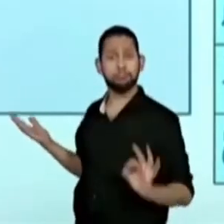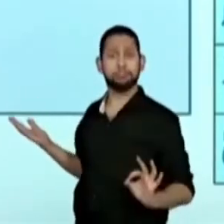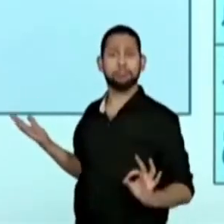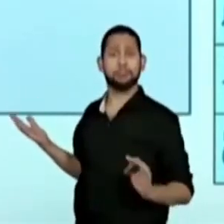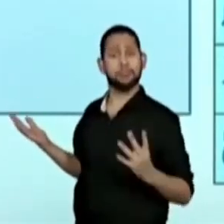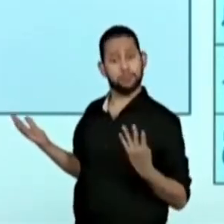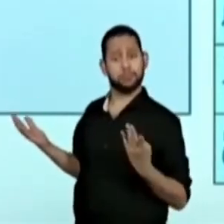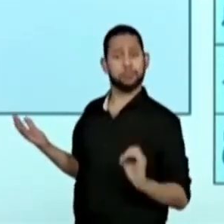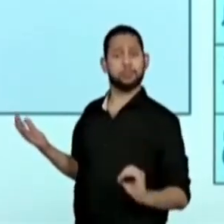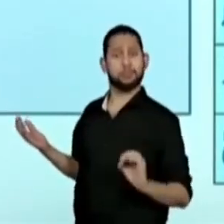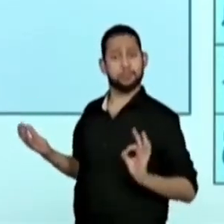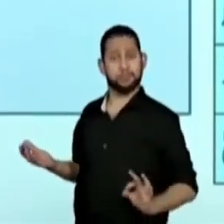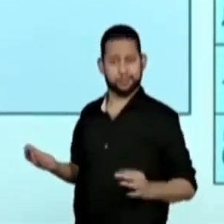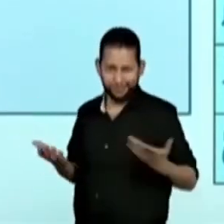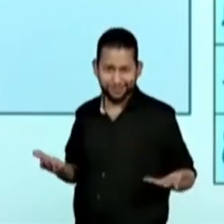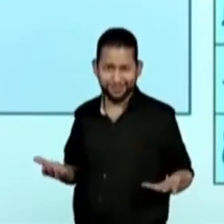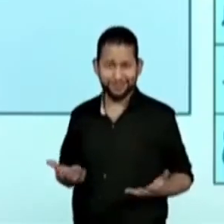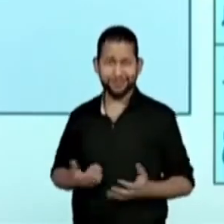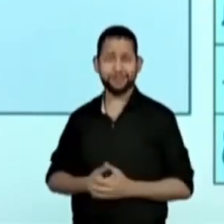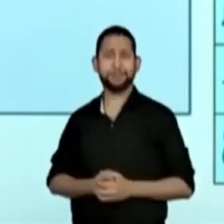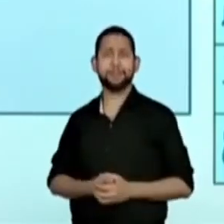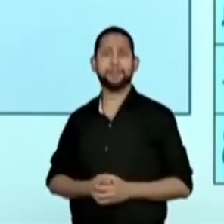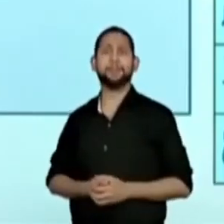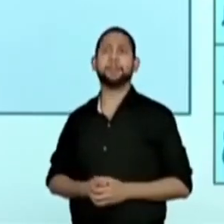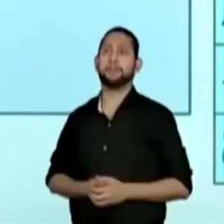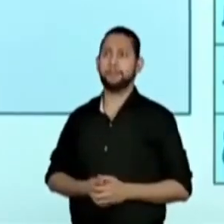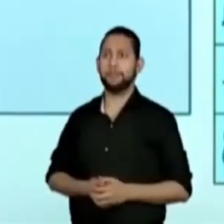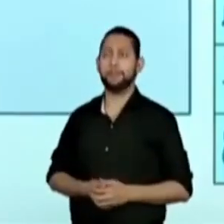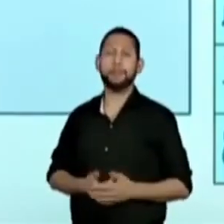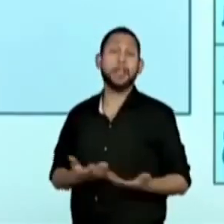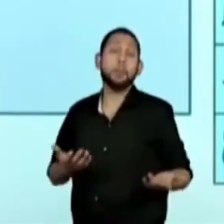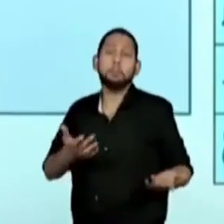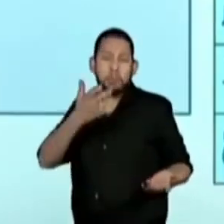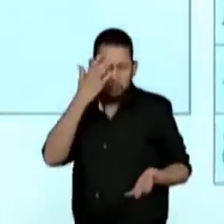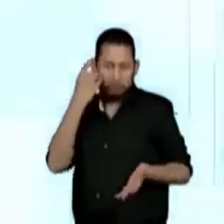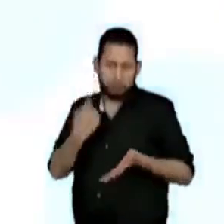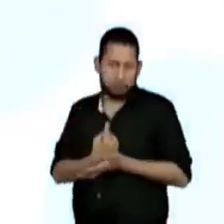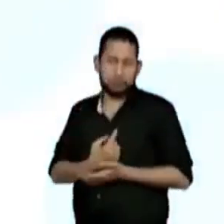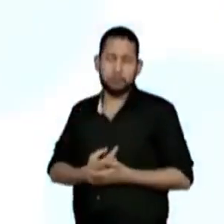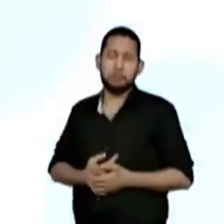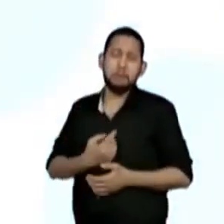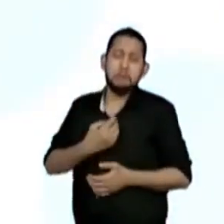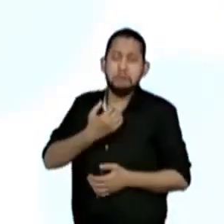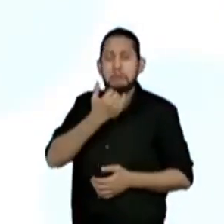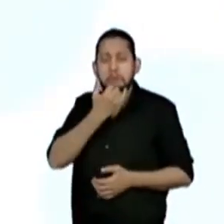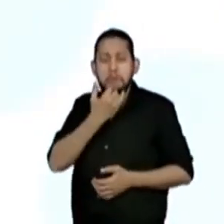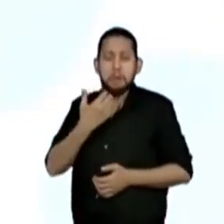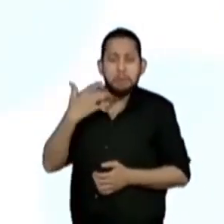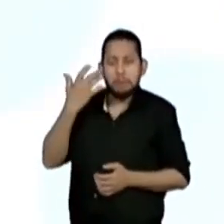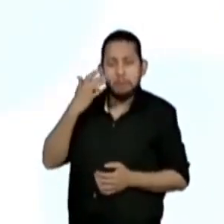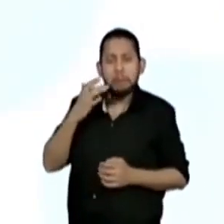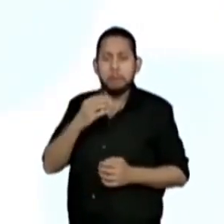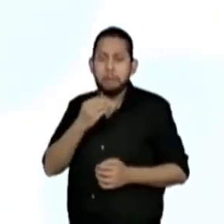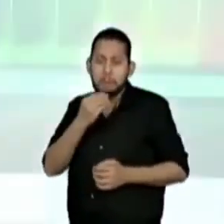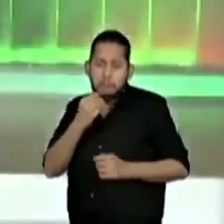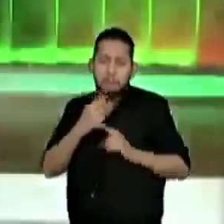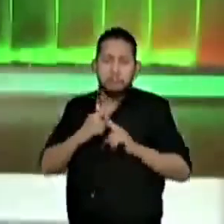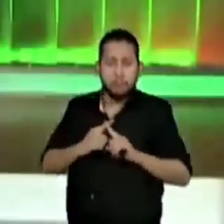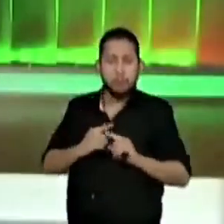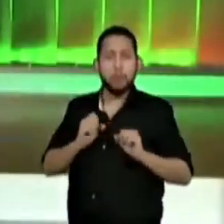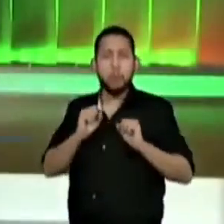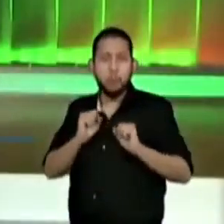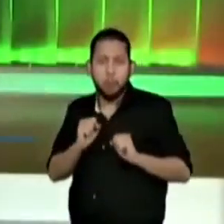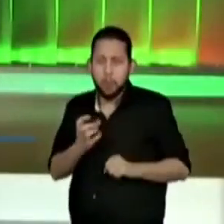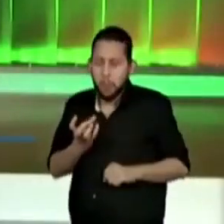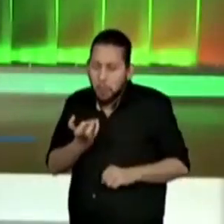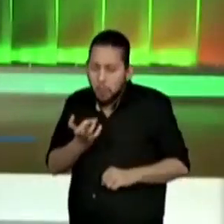40 Ok pro eu não sou ainda muito bom em multiplicação eu posso